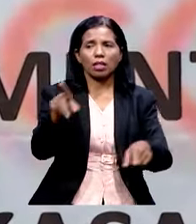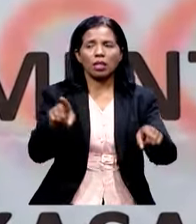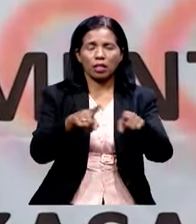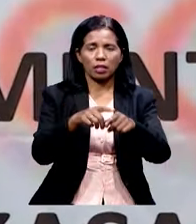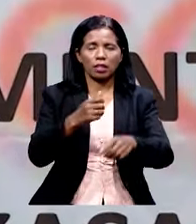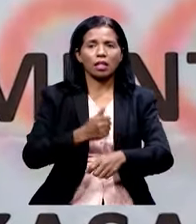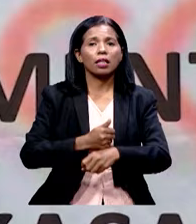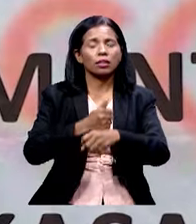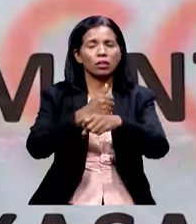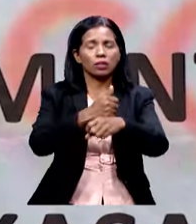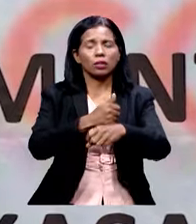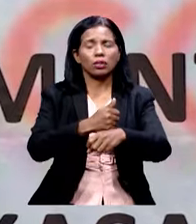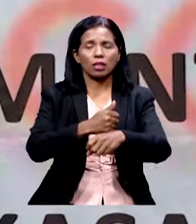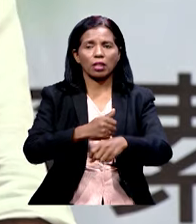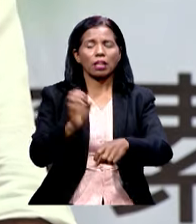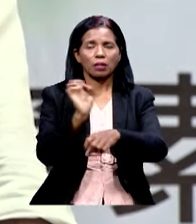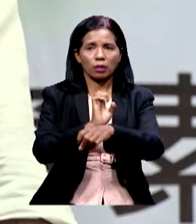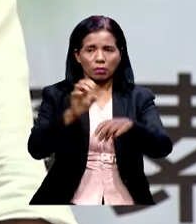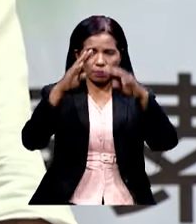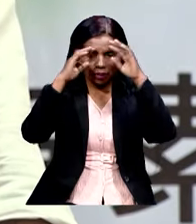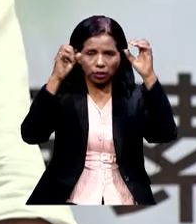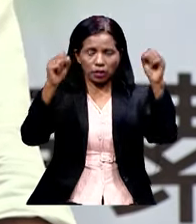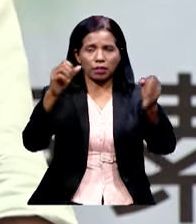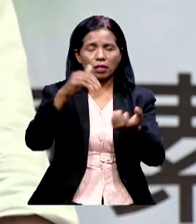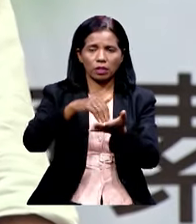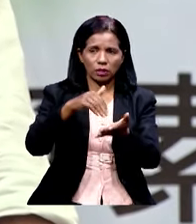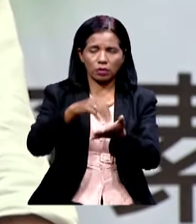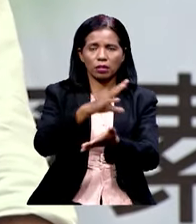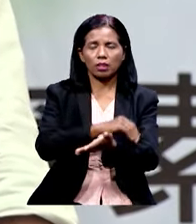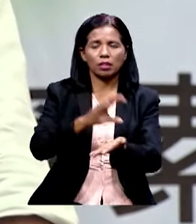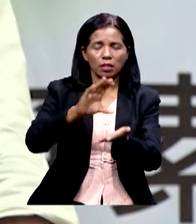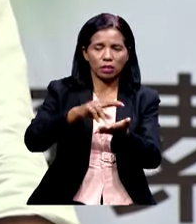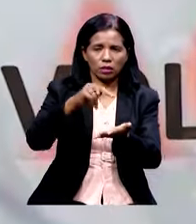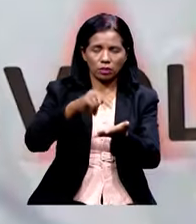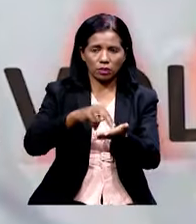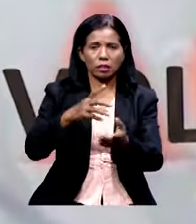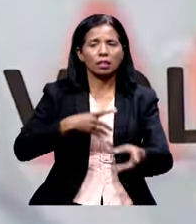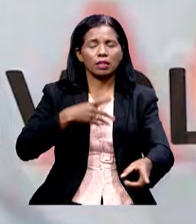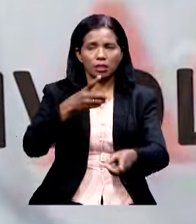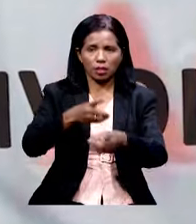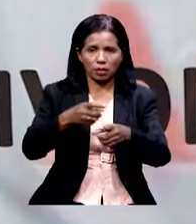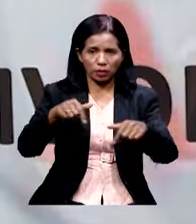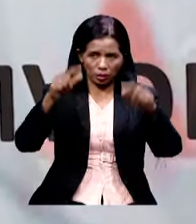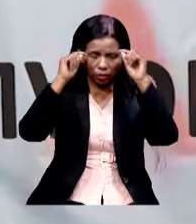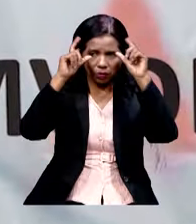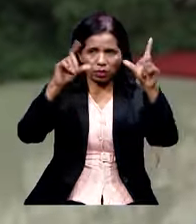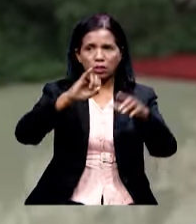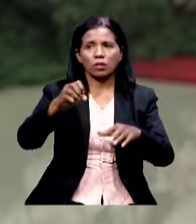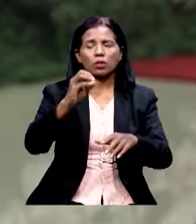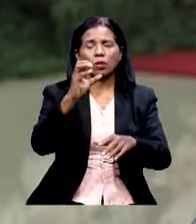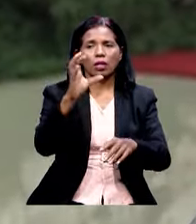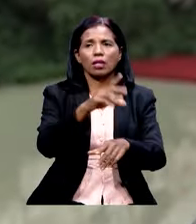assessor econômico da Presidência da República. Estuda Ciências Sociais em Austrália, no Direito e em Timor-Leste. João Gonçalves